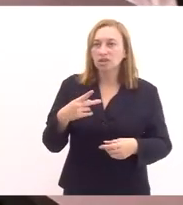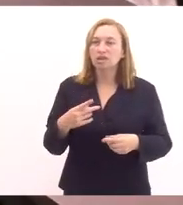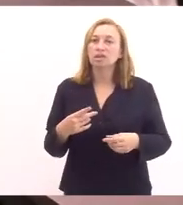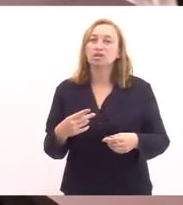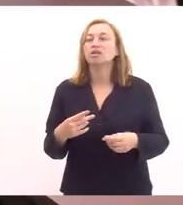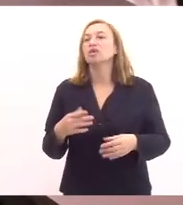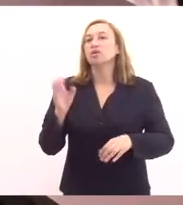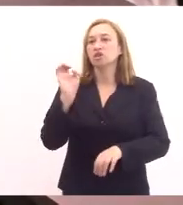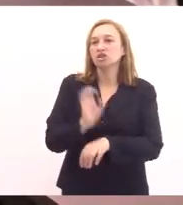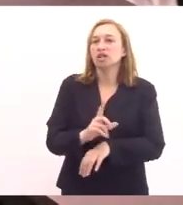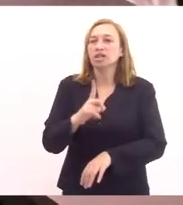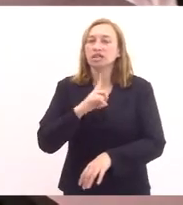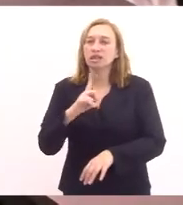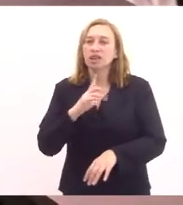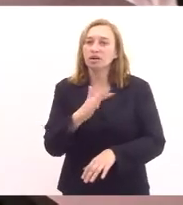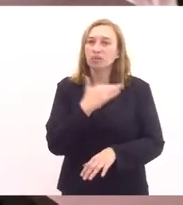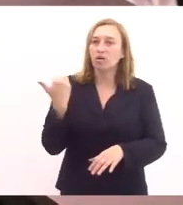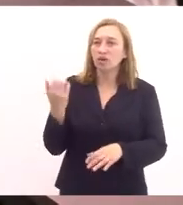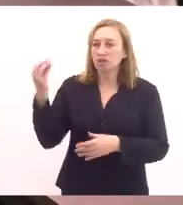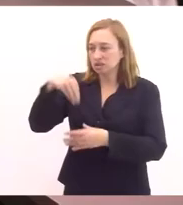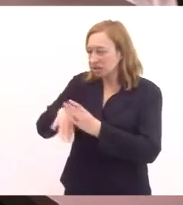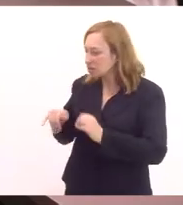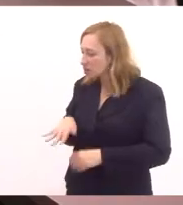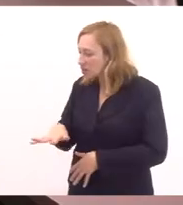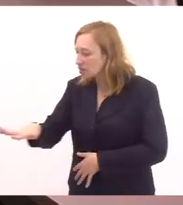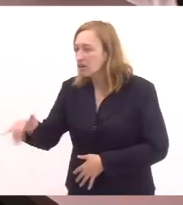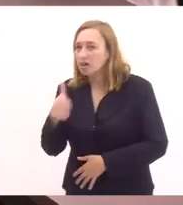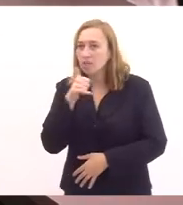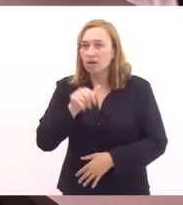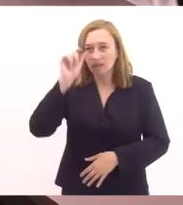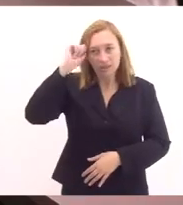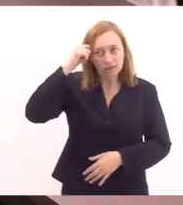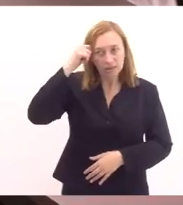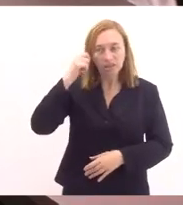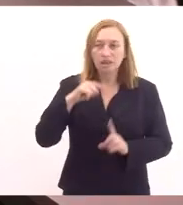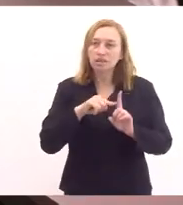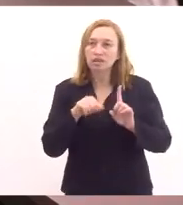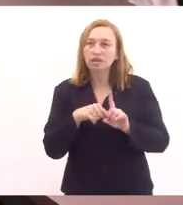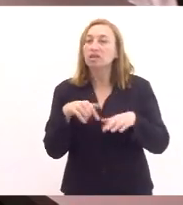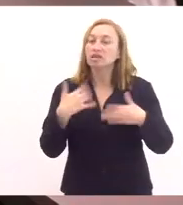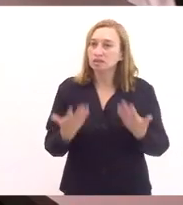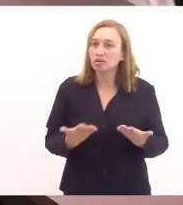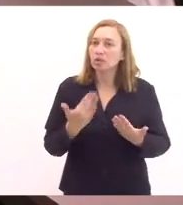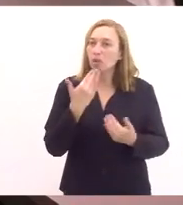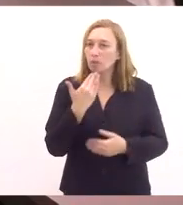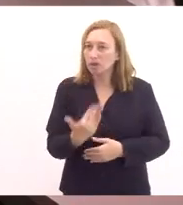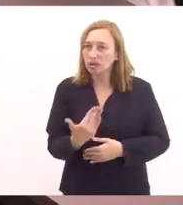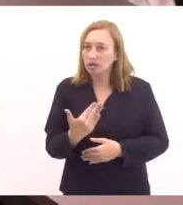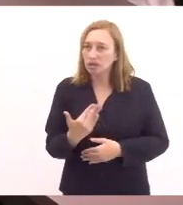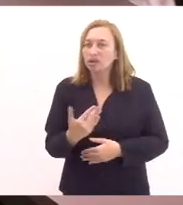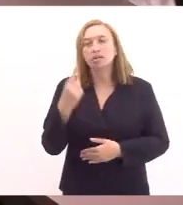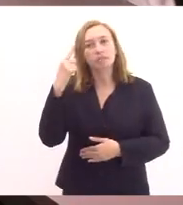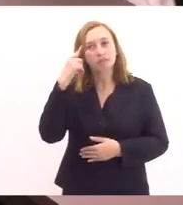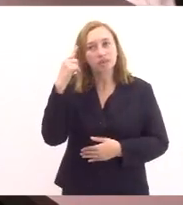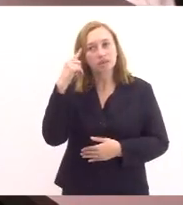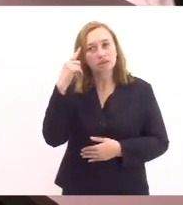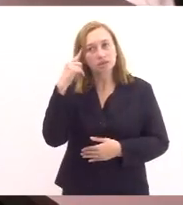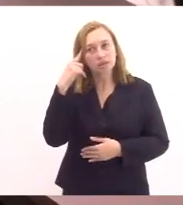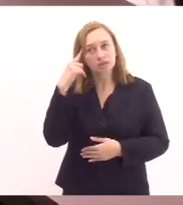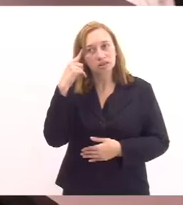morte chacina dentro das Comunidades né das nossas mulheres negras gestantes então aqui é uma e para a gente pensar